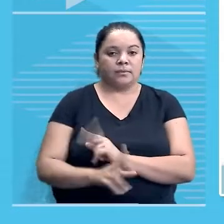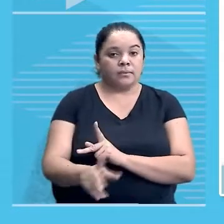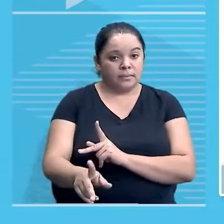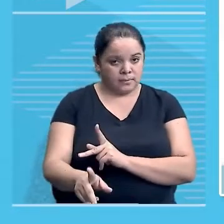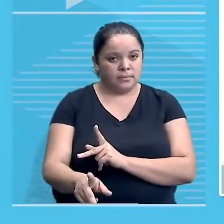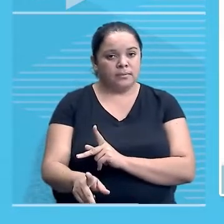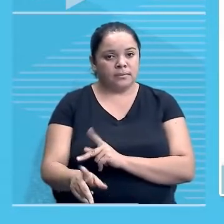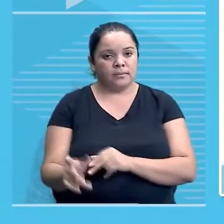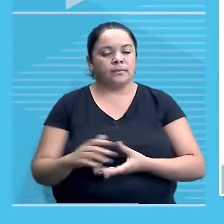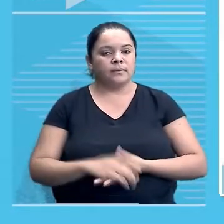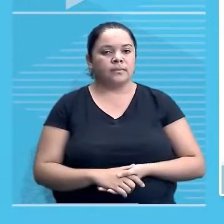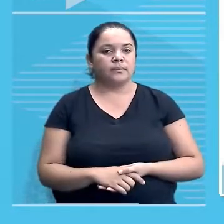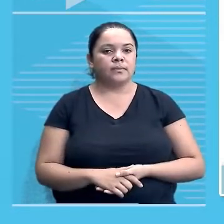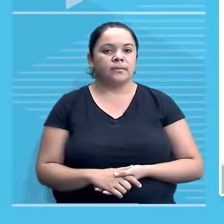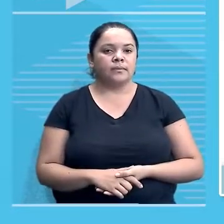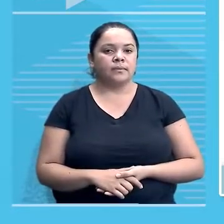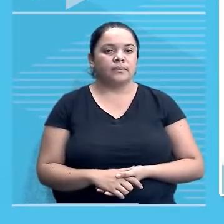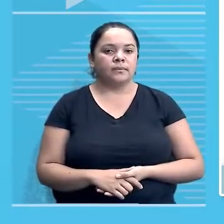E